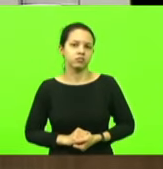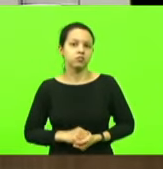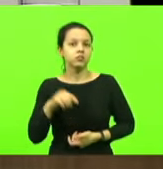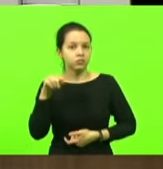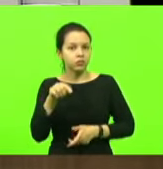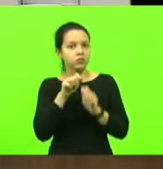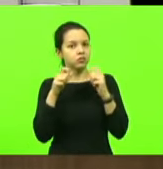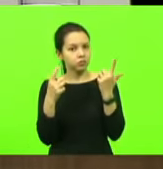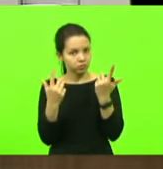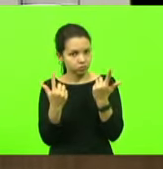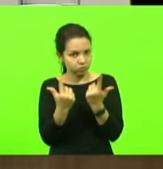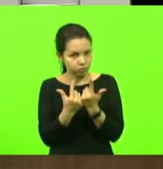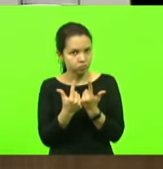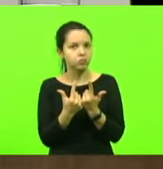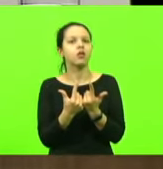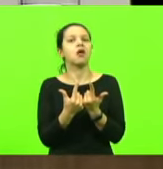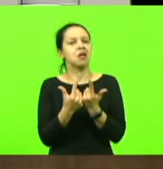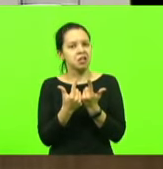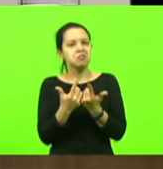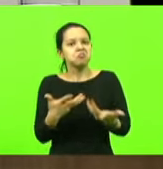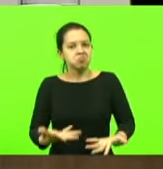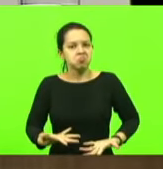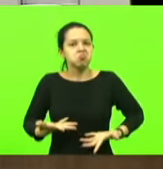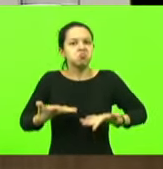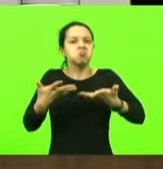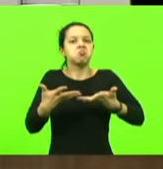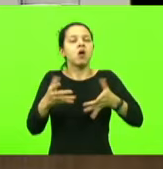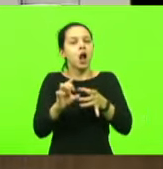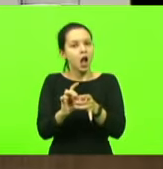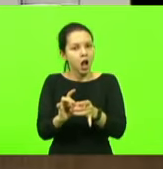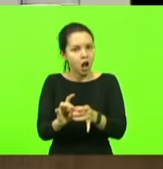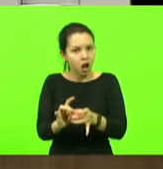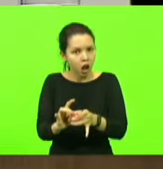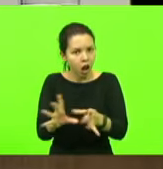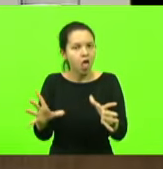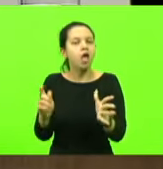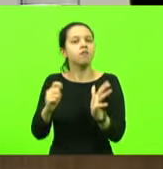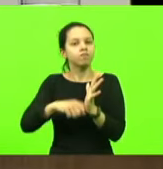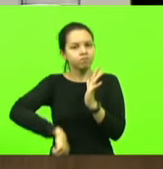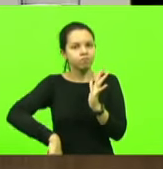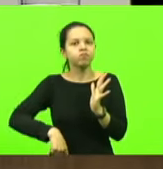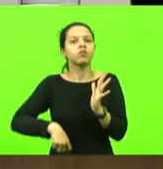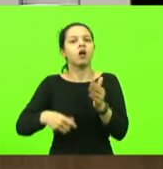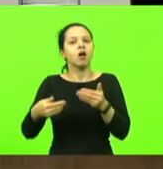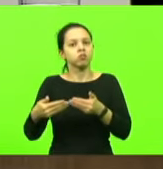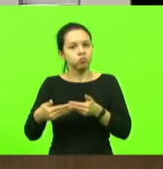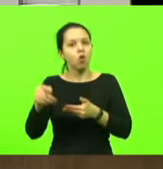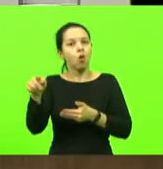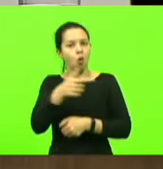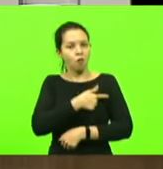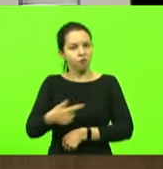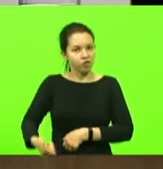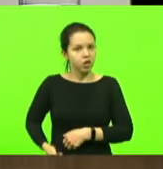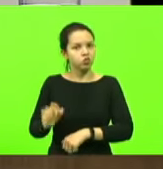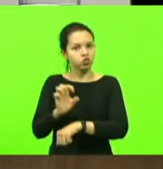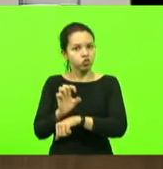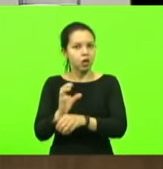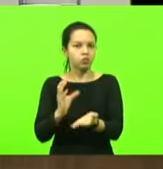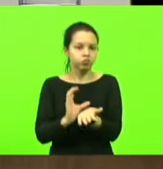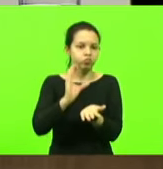Legislativa, num ato de grandeza, autorizou a iniciativa do governo do Estado em colocar 200